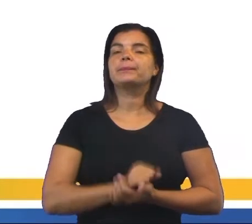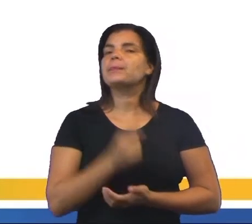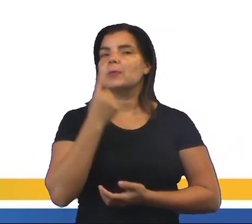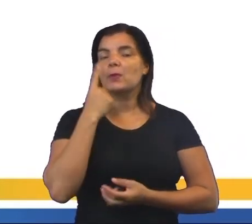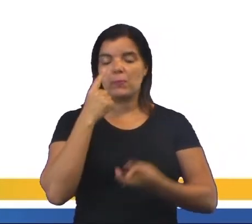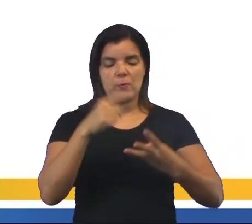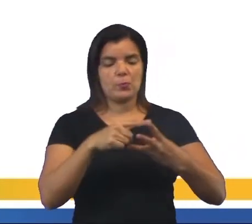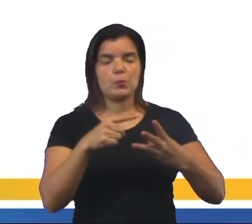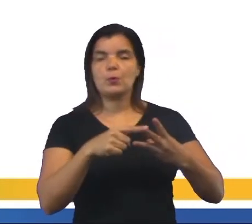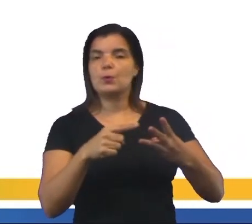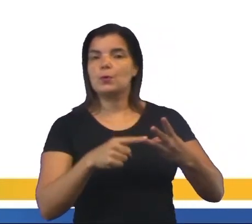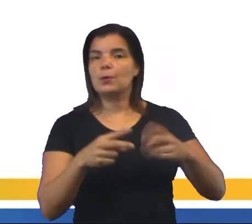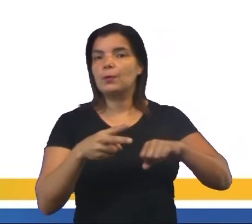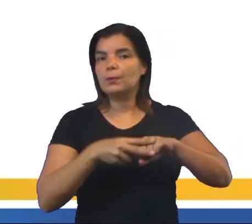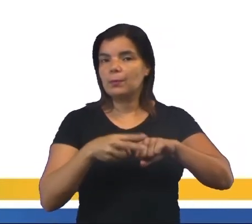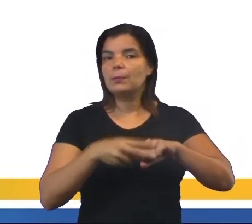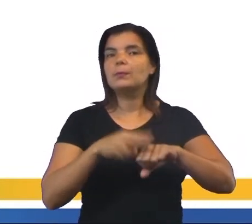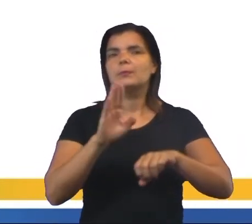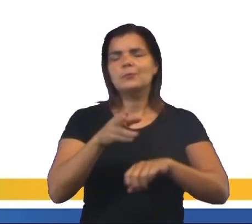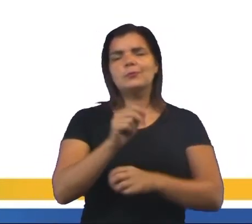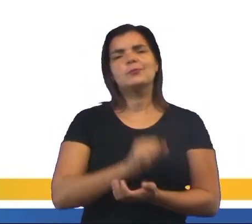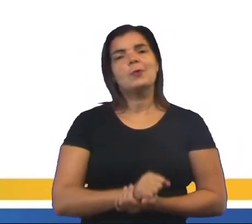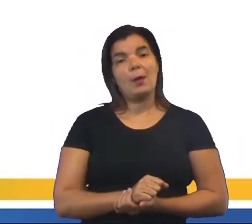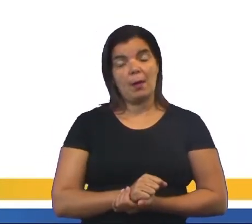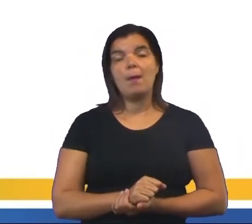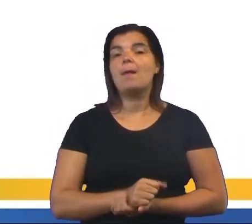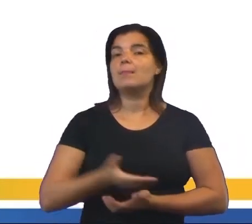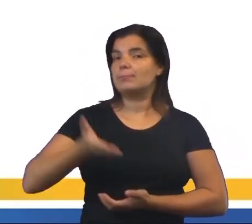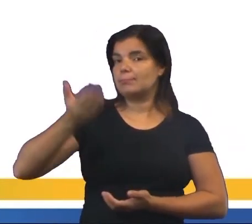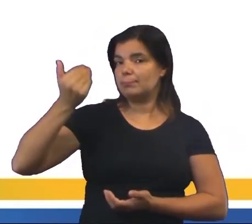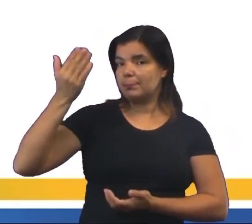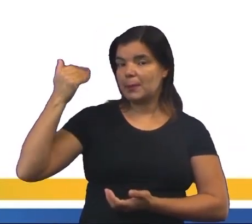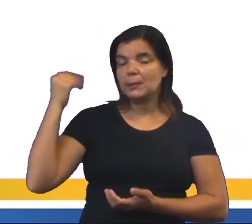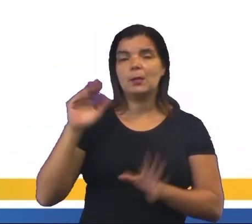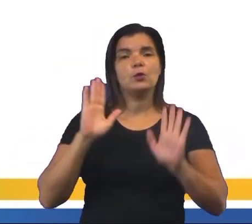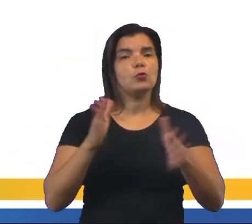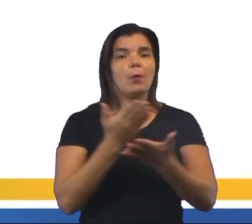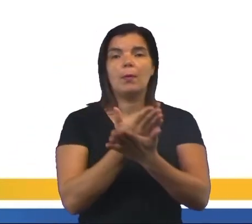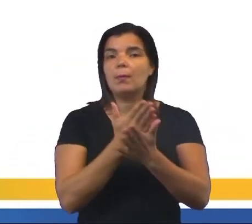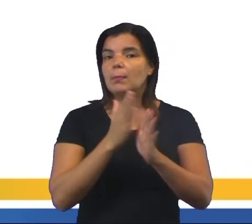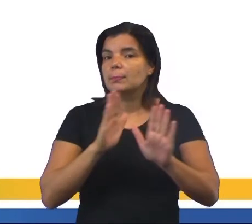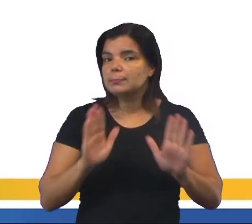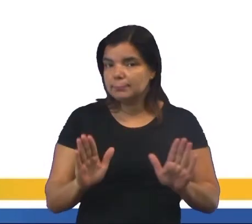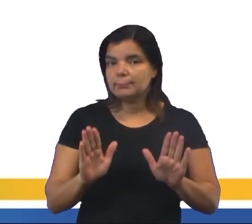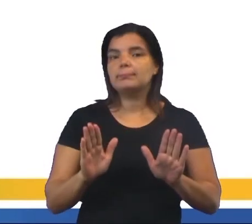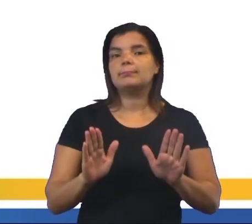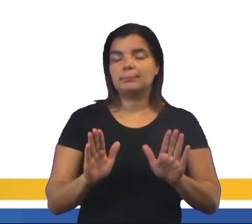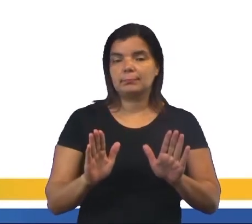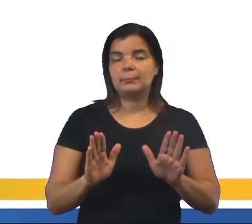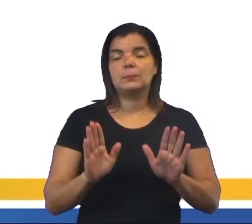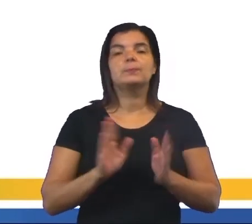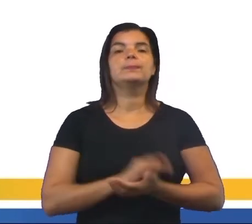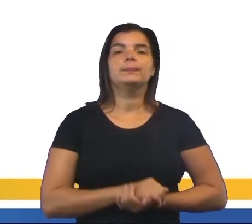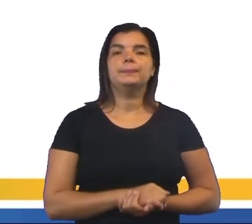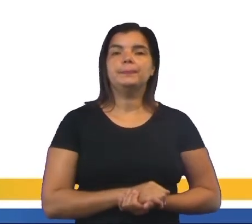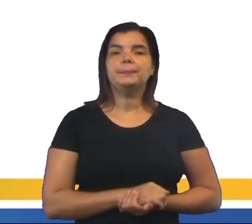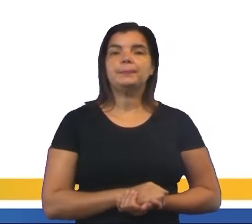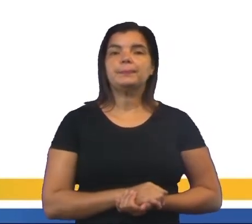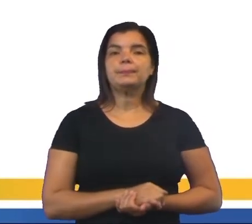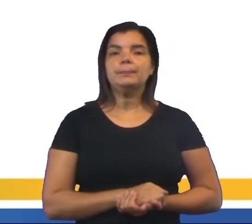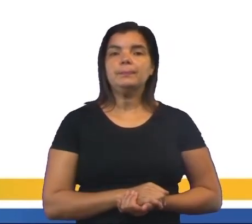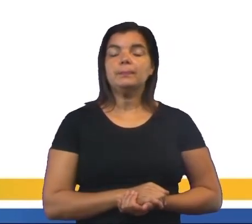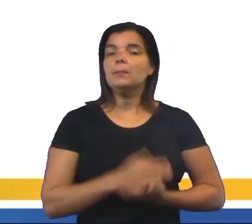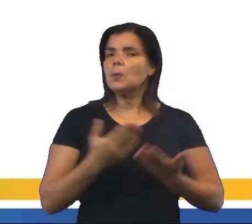esses três tempos verbais, eles estão no pretérito perfeito, porque indicam ações concluídas,